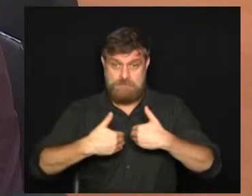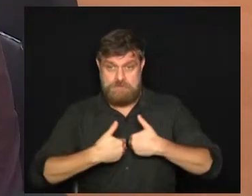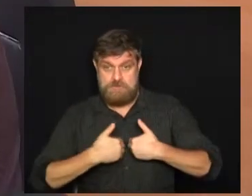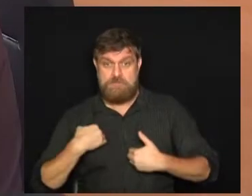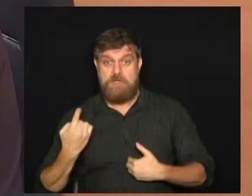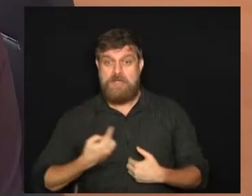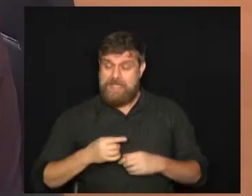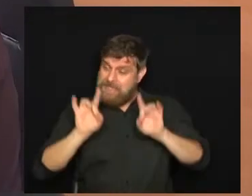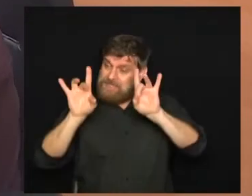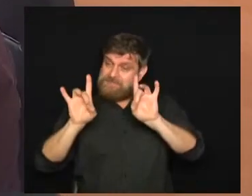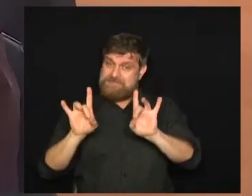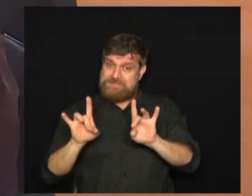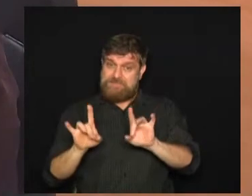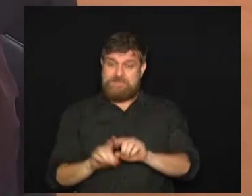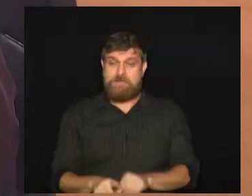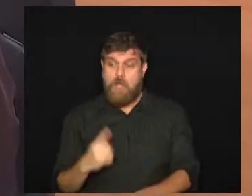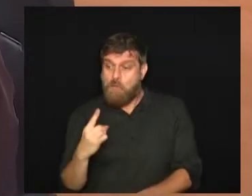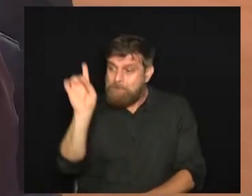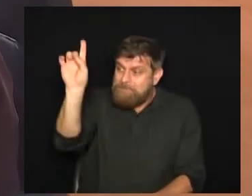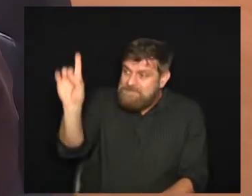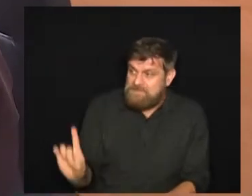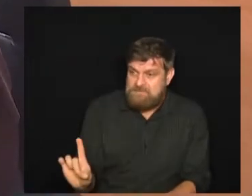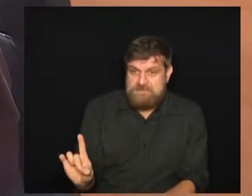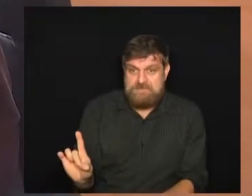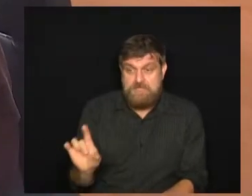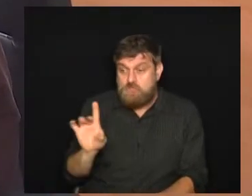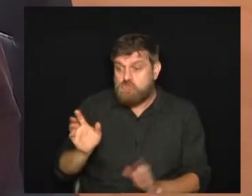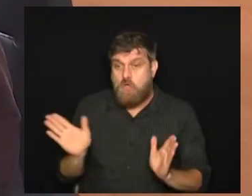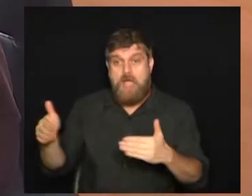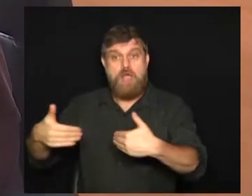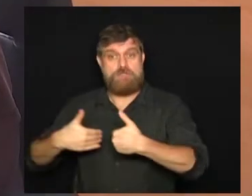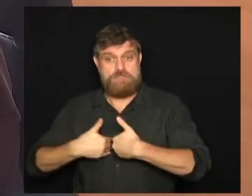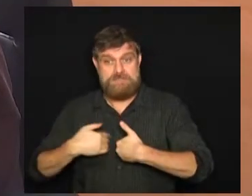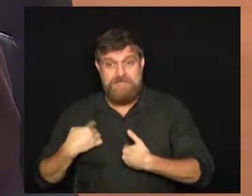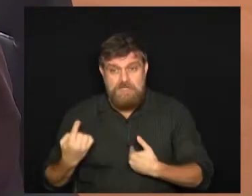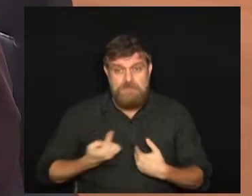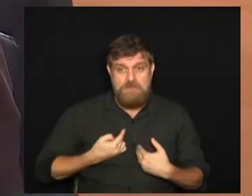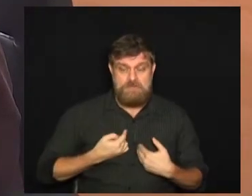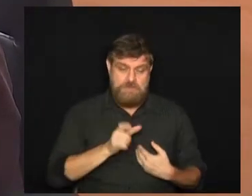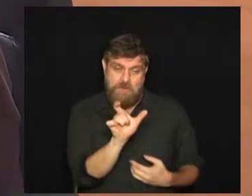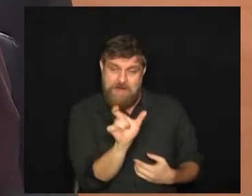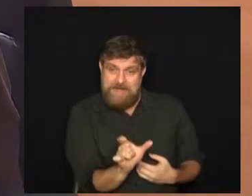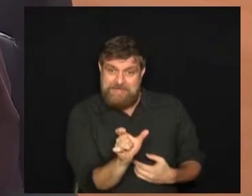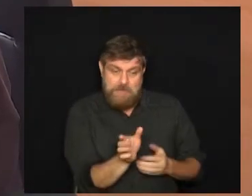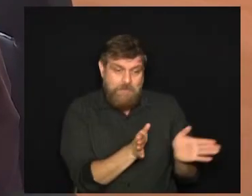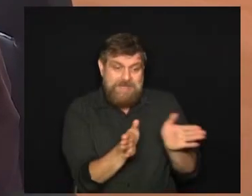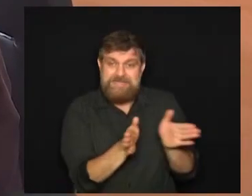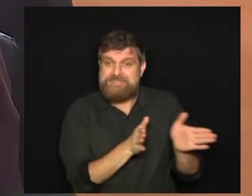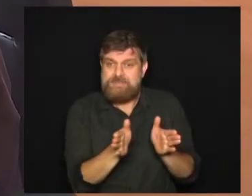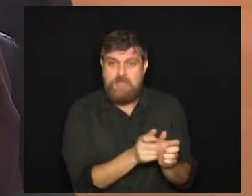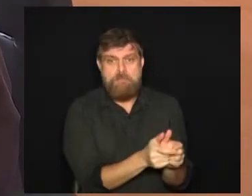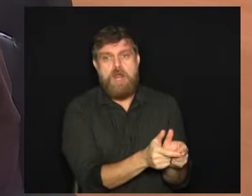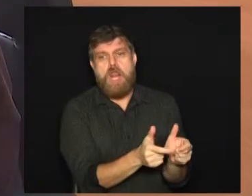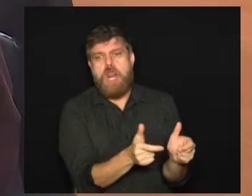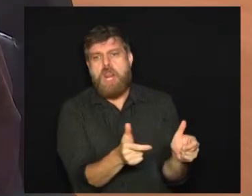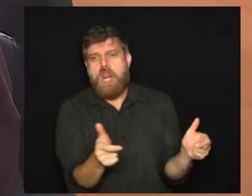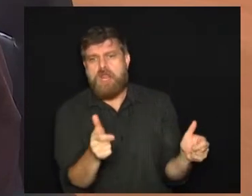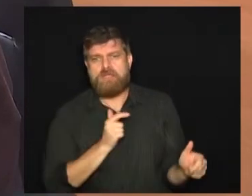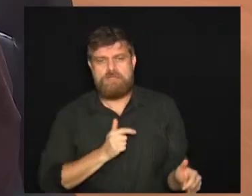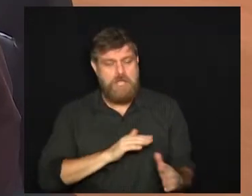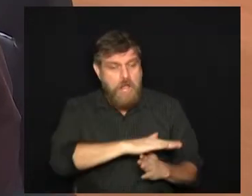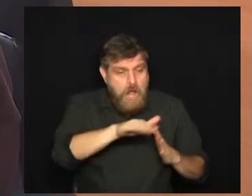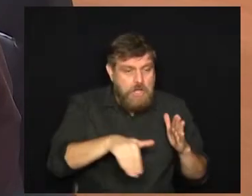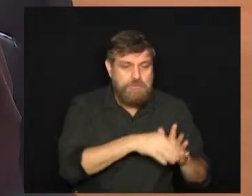ela é específica para uma deficiência, né? Para o autista. O nosso bem acessível, ele é mais amplo, então ele já contempla todas